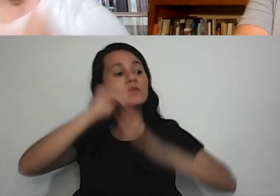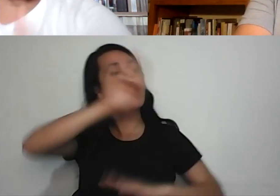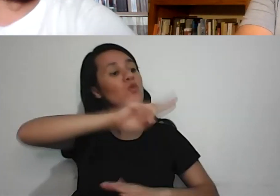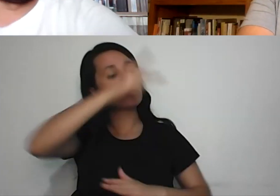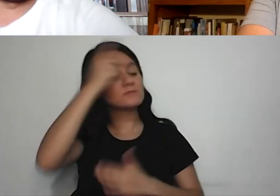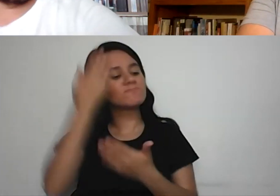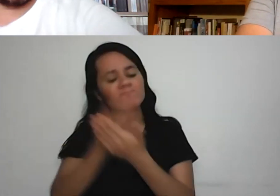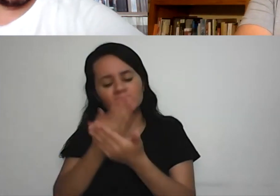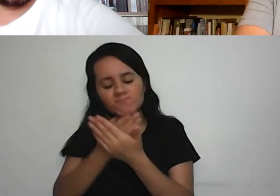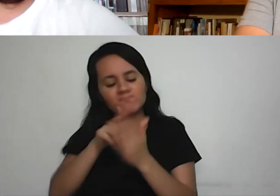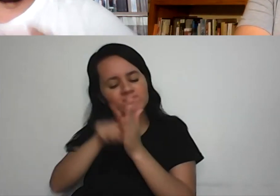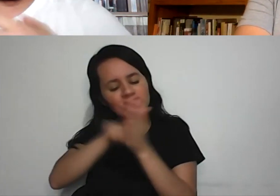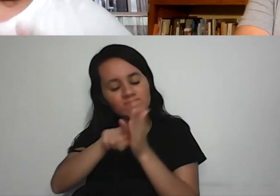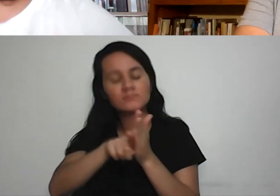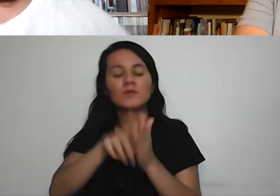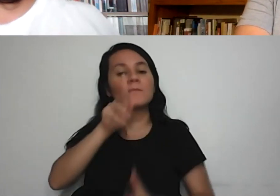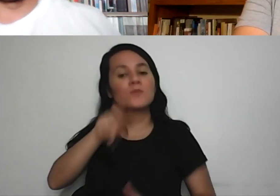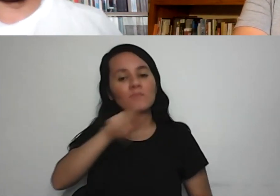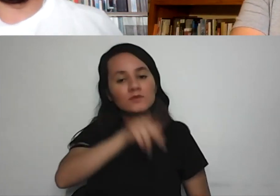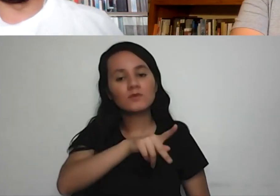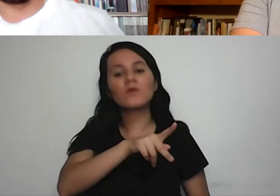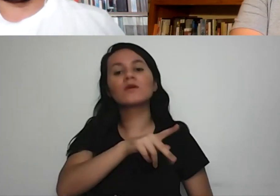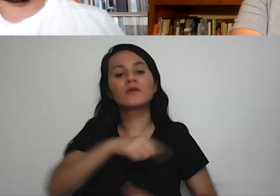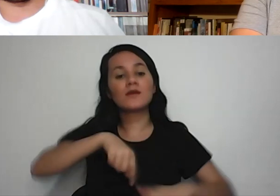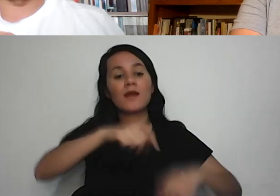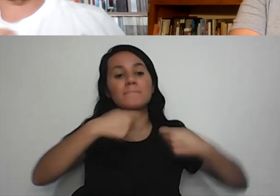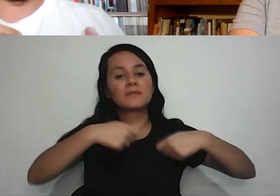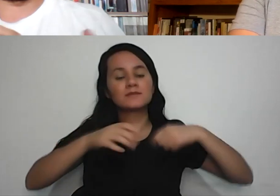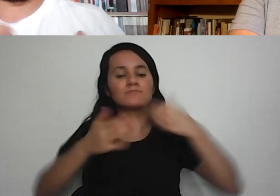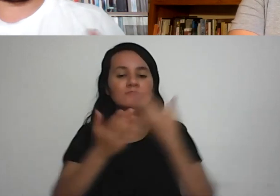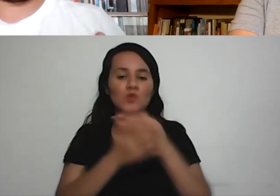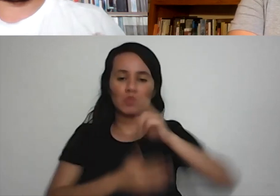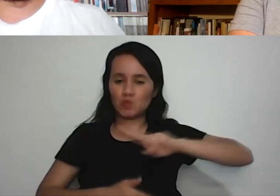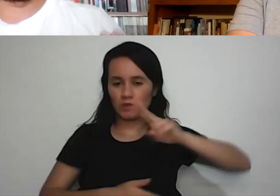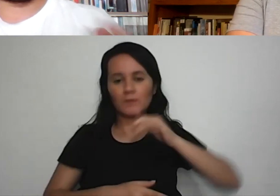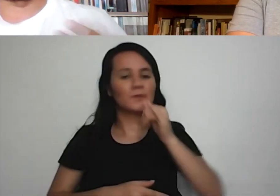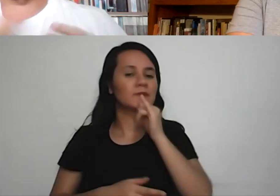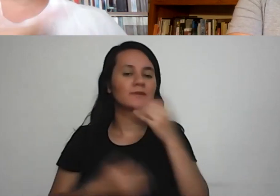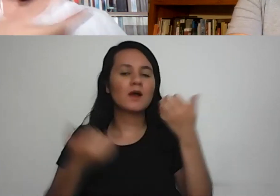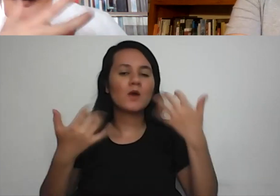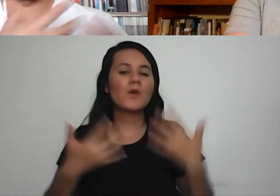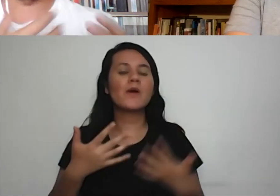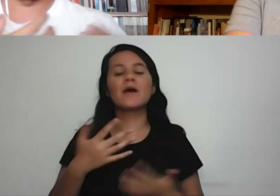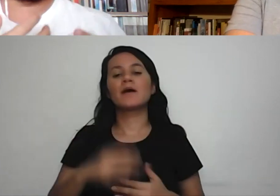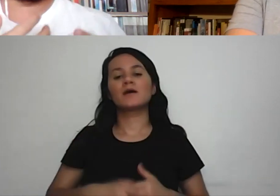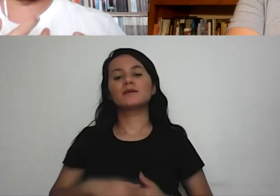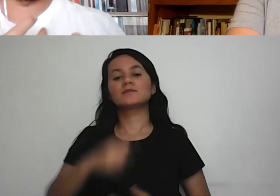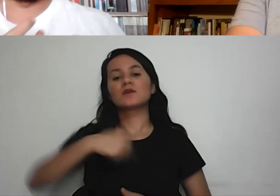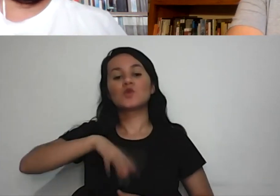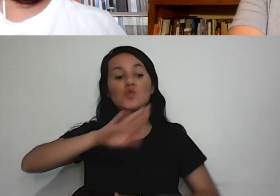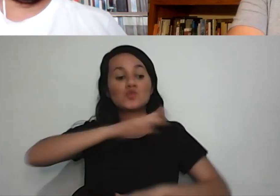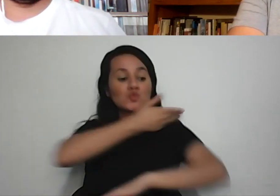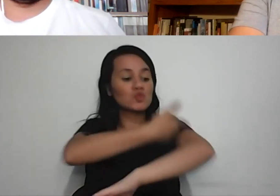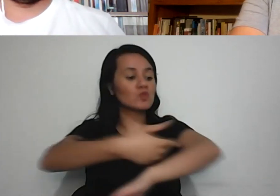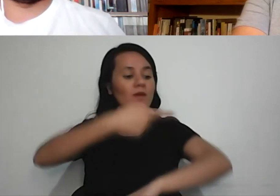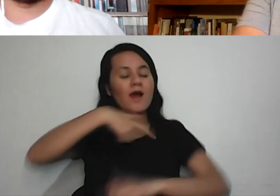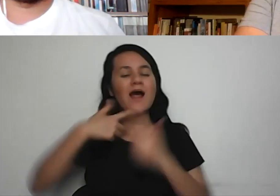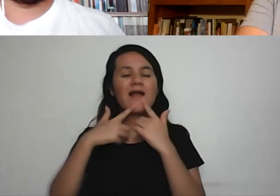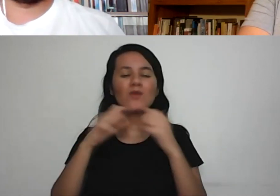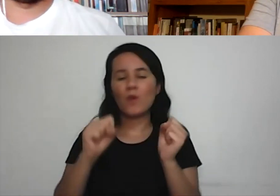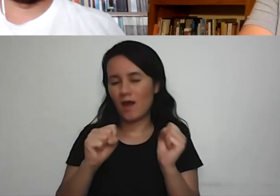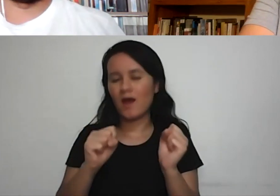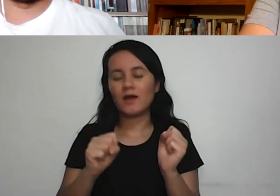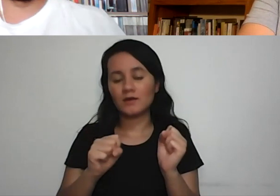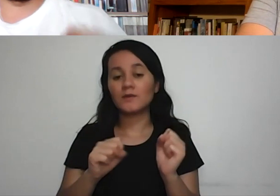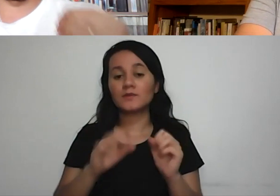estudiosos, os professores, né, vão consolidando. Igual, quando fala algo que tem a nossa linguagem, e foi